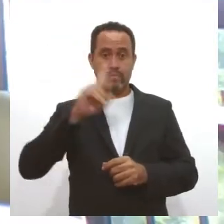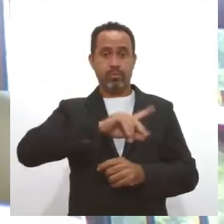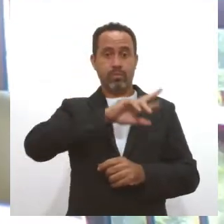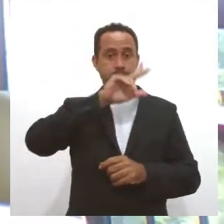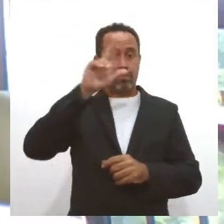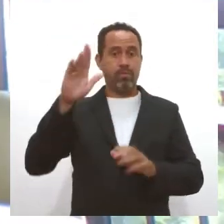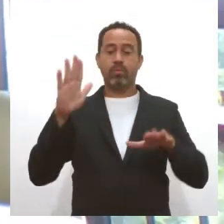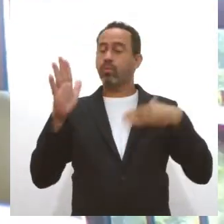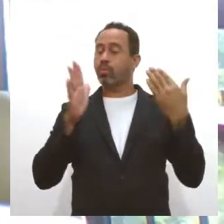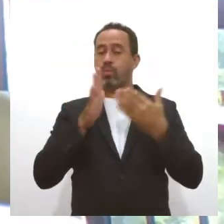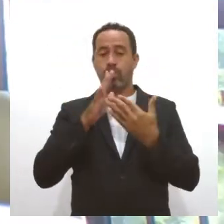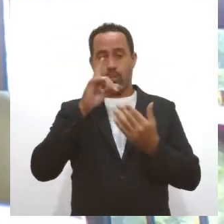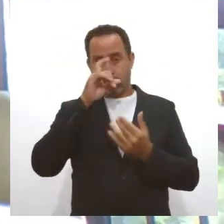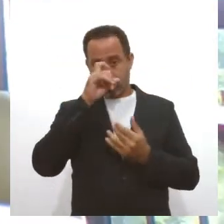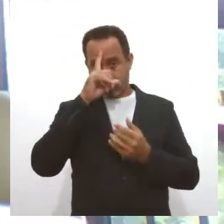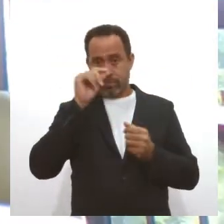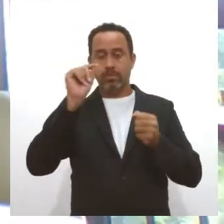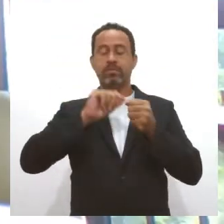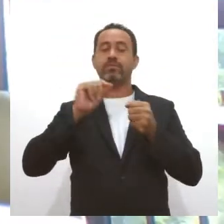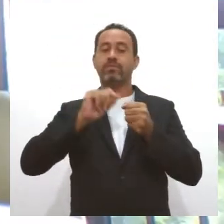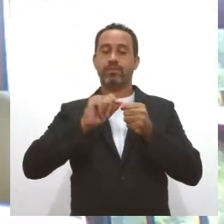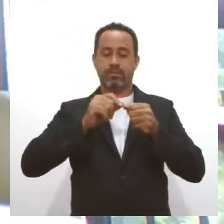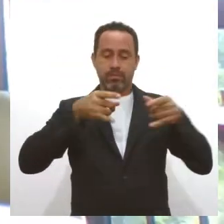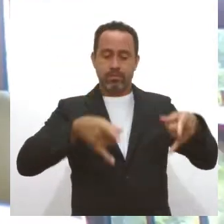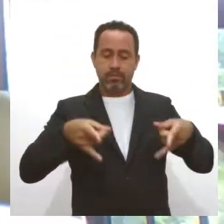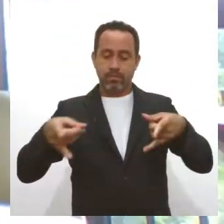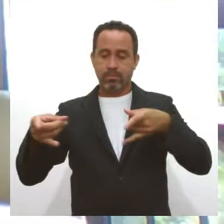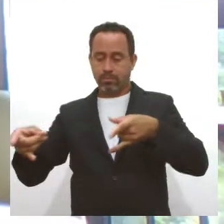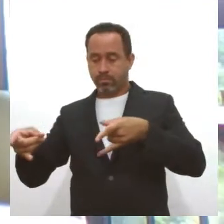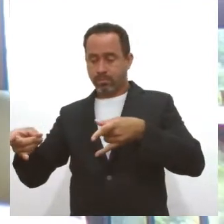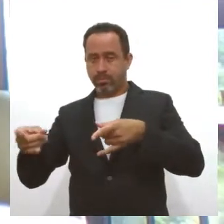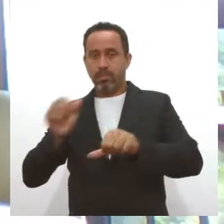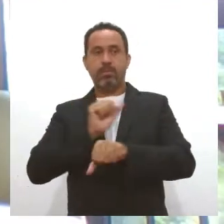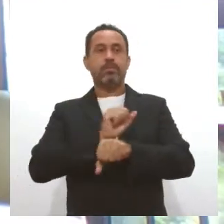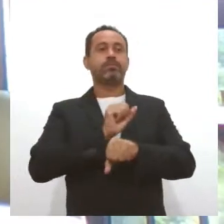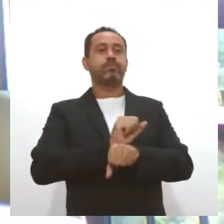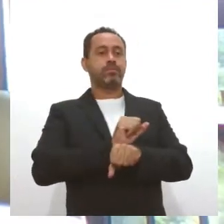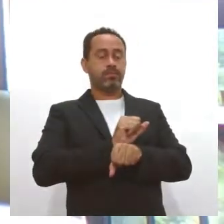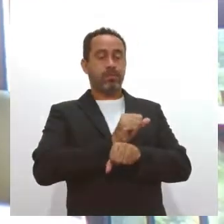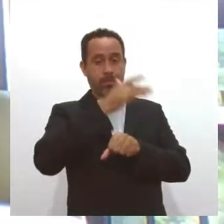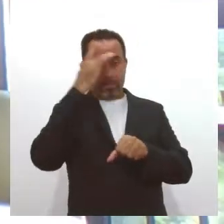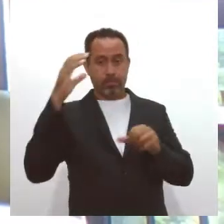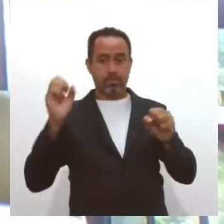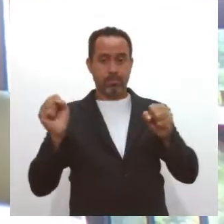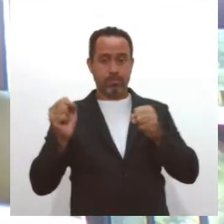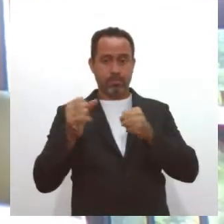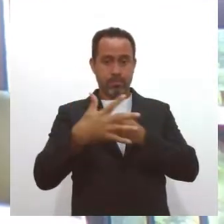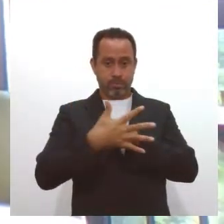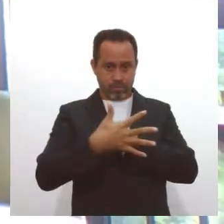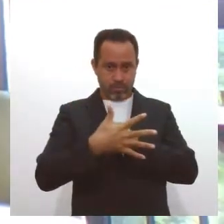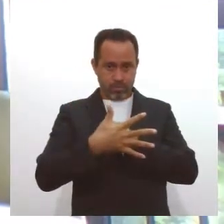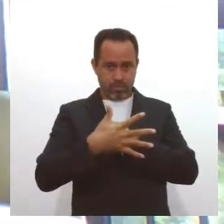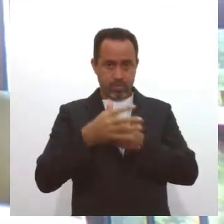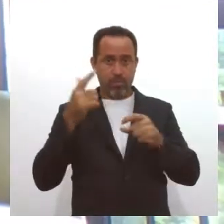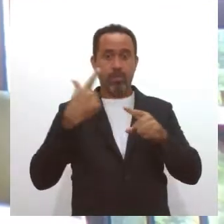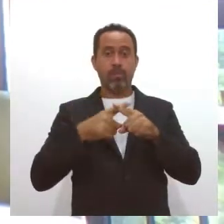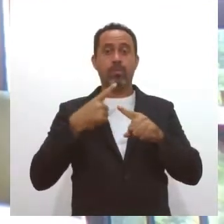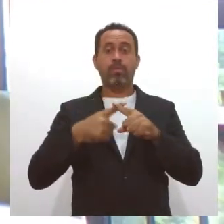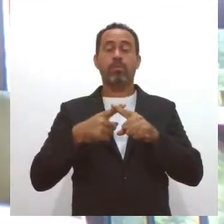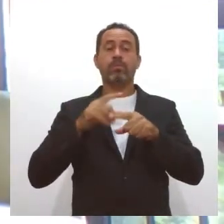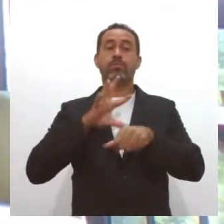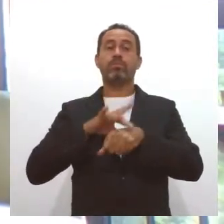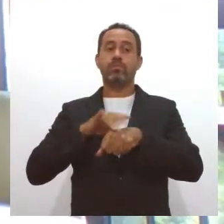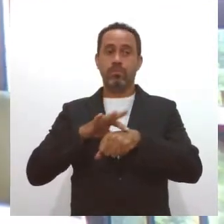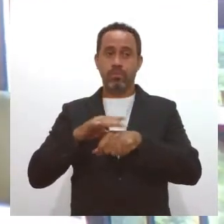todos os hospitais aí criaram esses leitos dedicados para atender o paciente COVID, porque as outras patologias